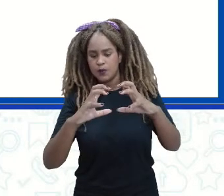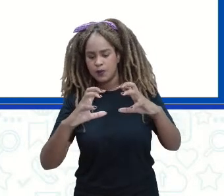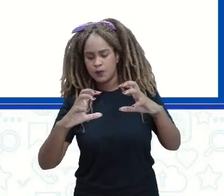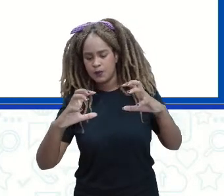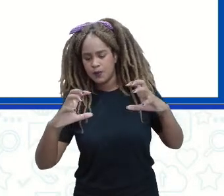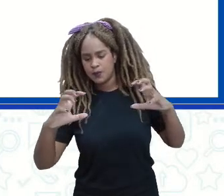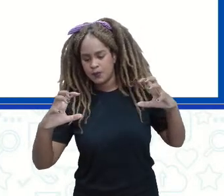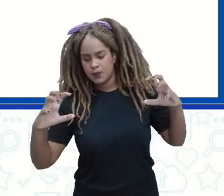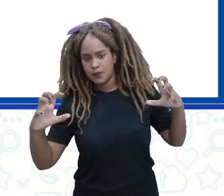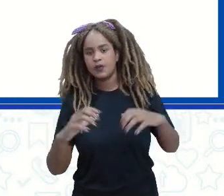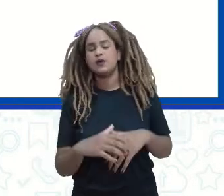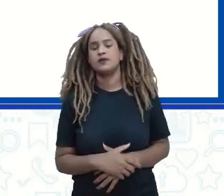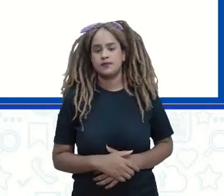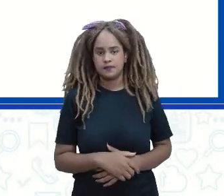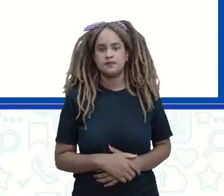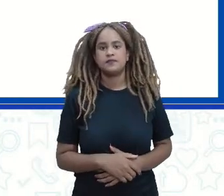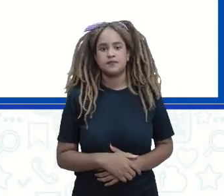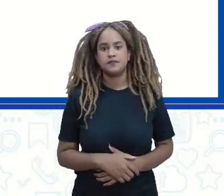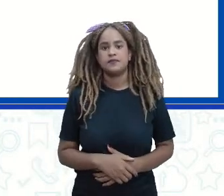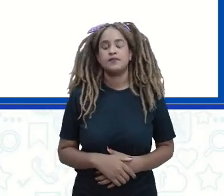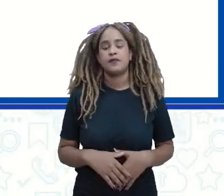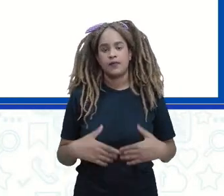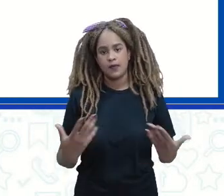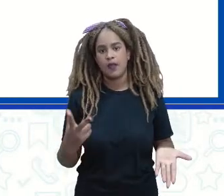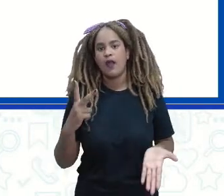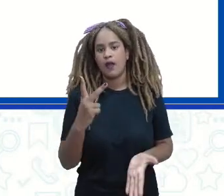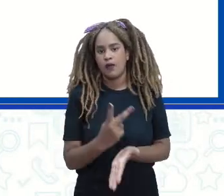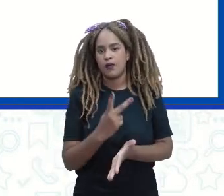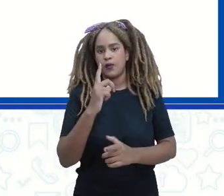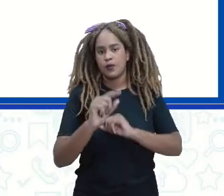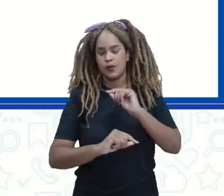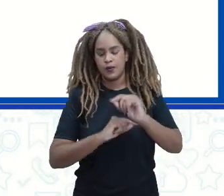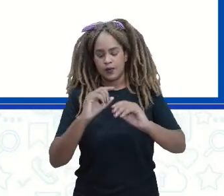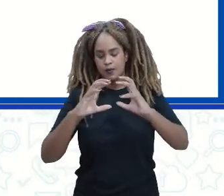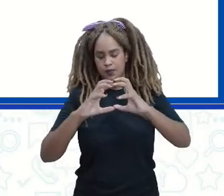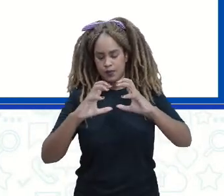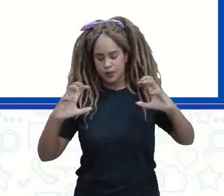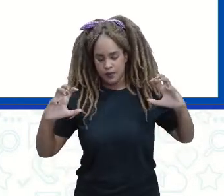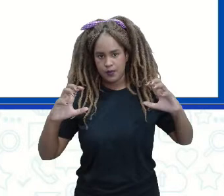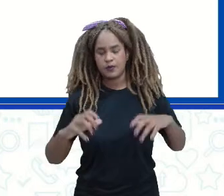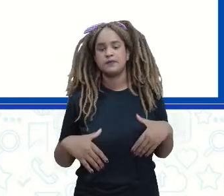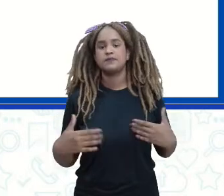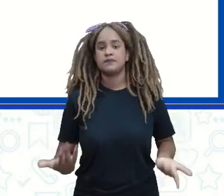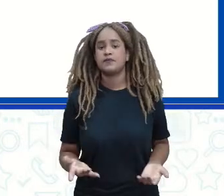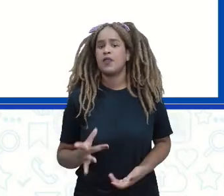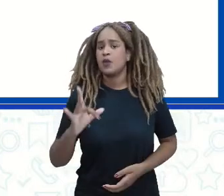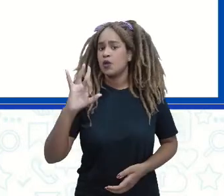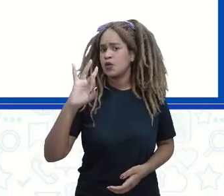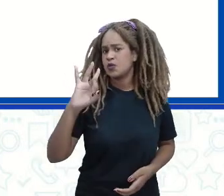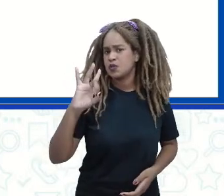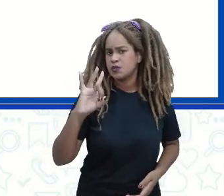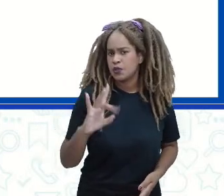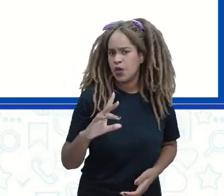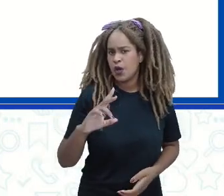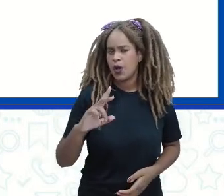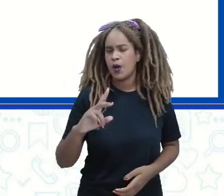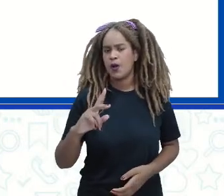se repelir, ou seja, ocorreu a repulsão. Isso acontece só com o polo norte,